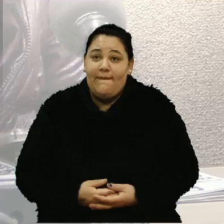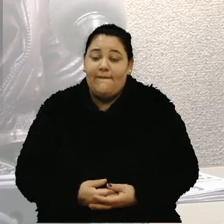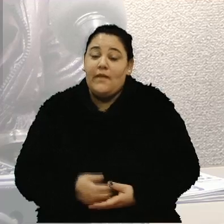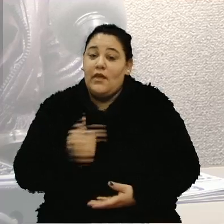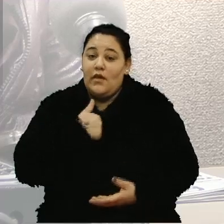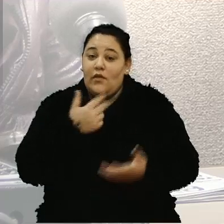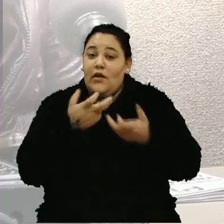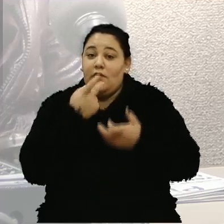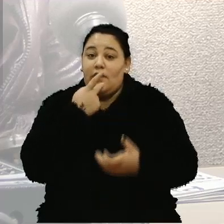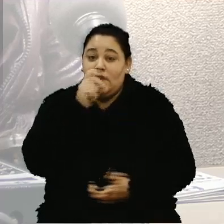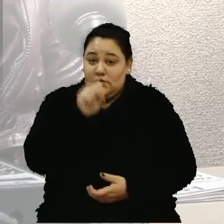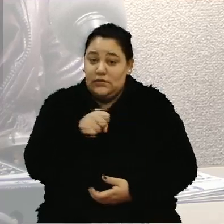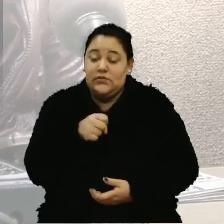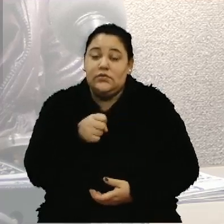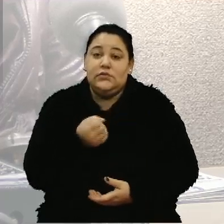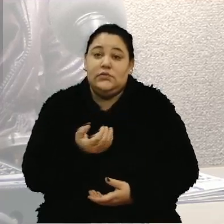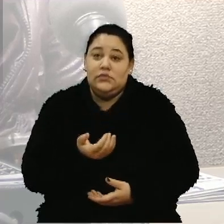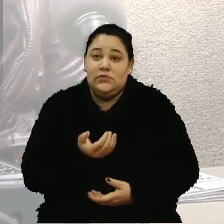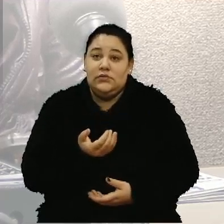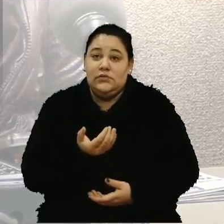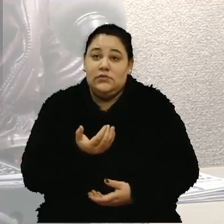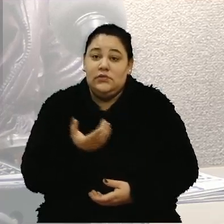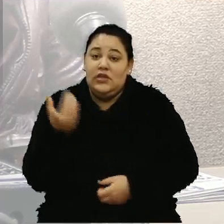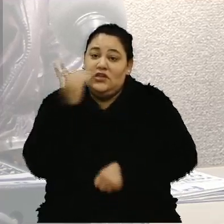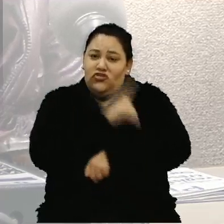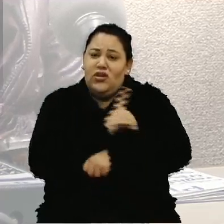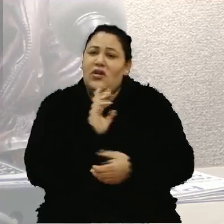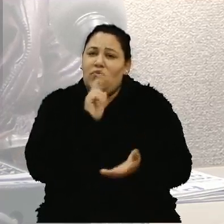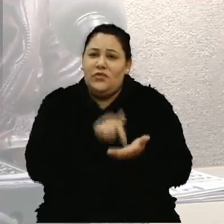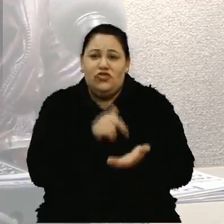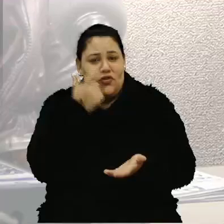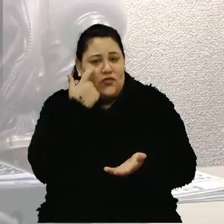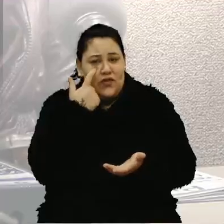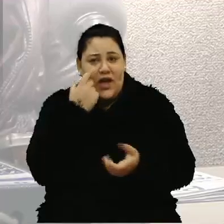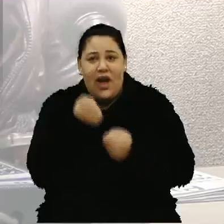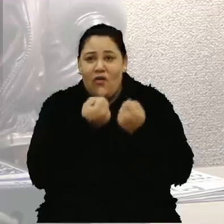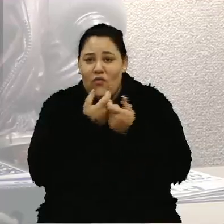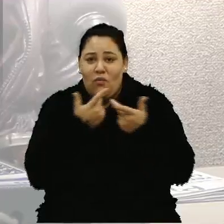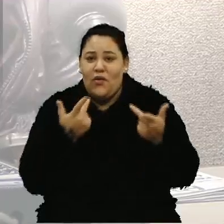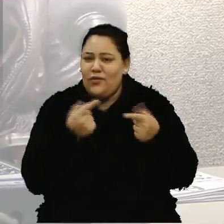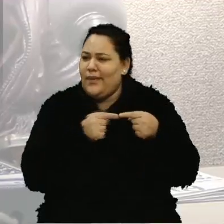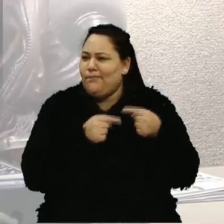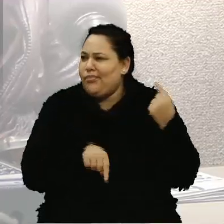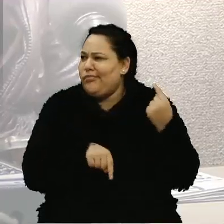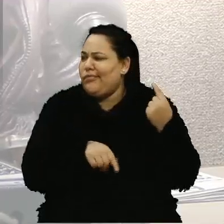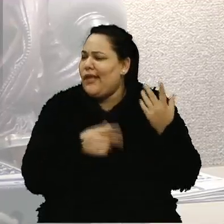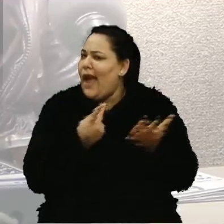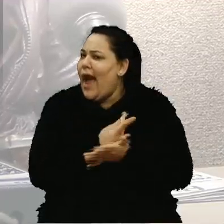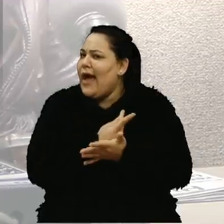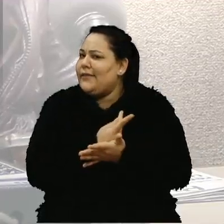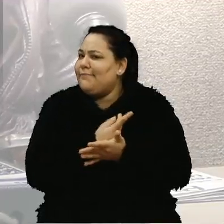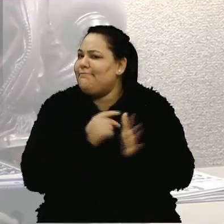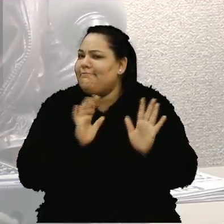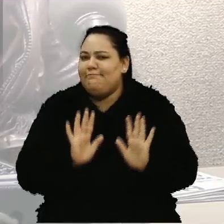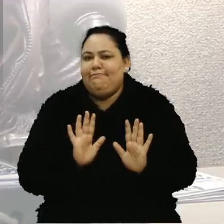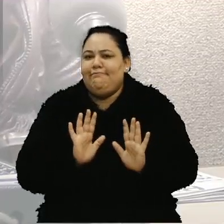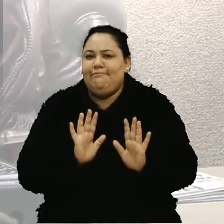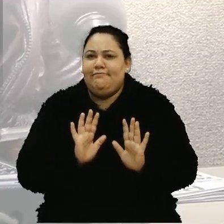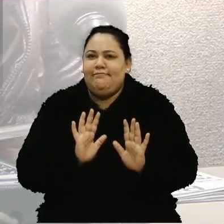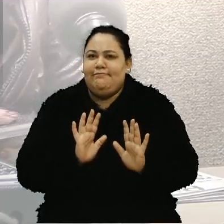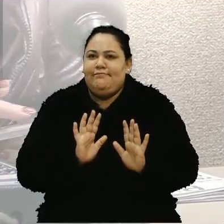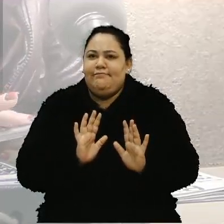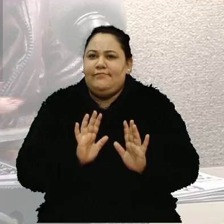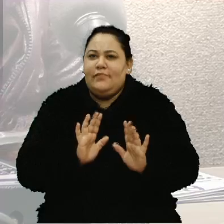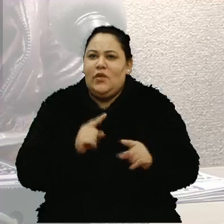dizer assim, que aquele dia realmente eu vi que alguma coisa não tá certa. Não tá. Nem a pessoa do